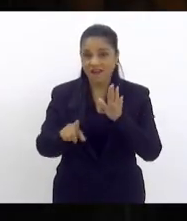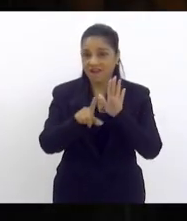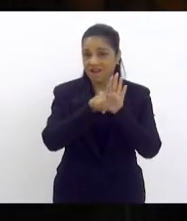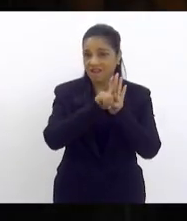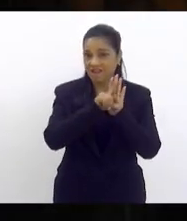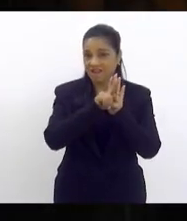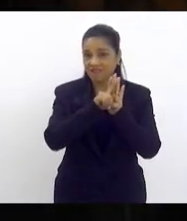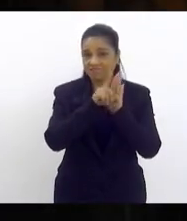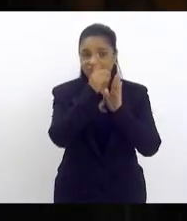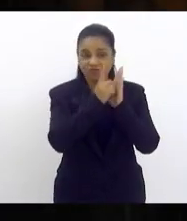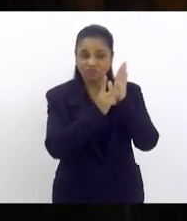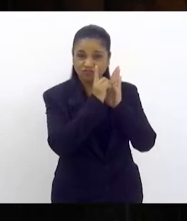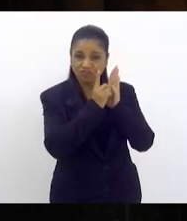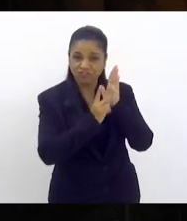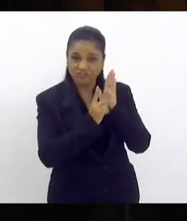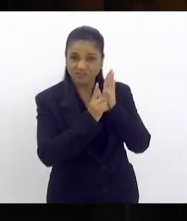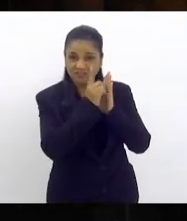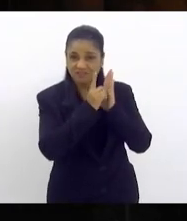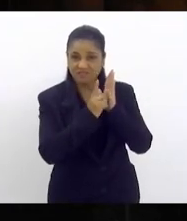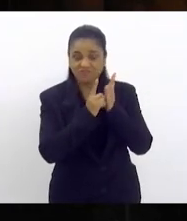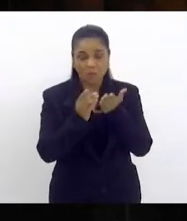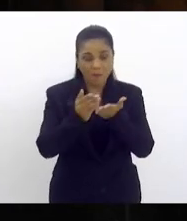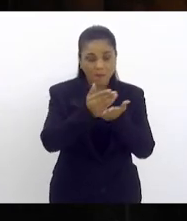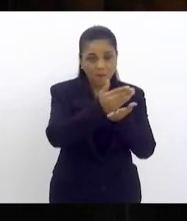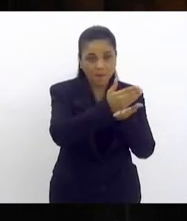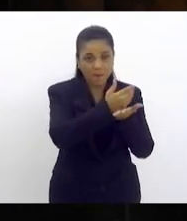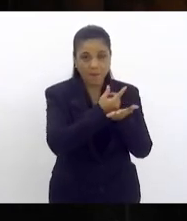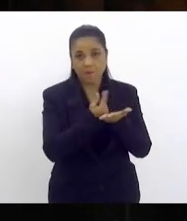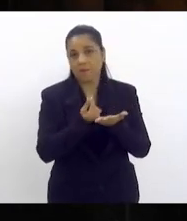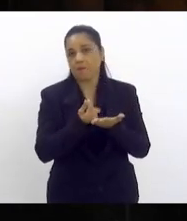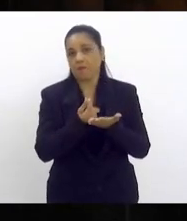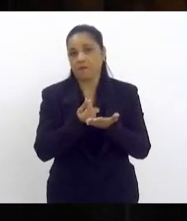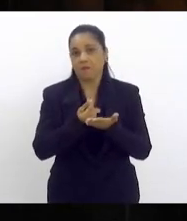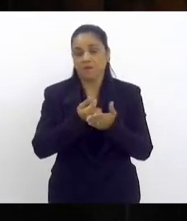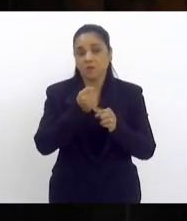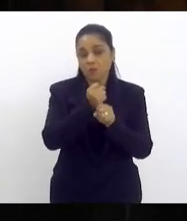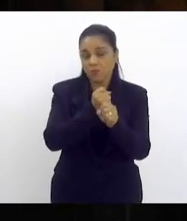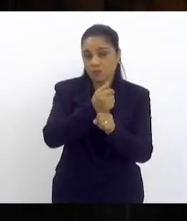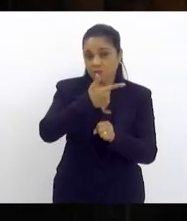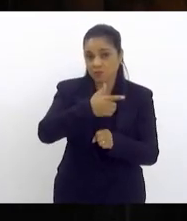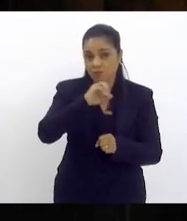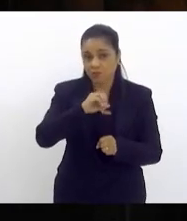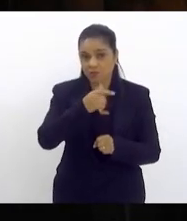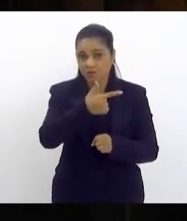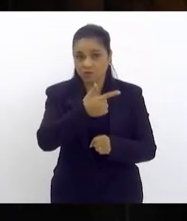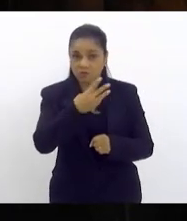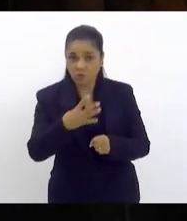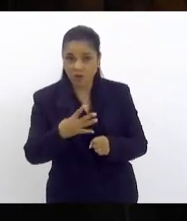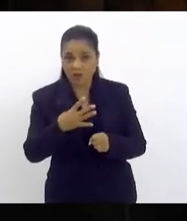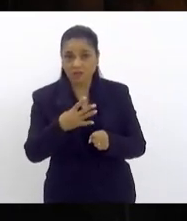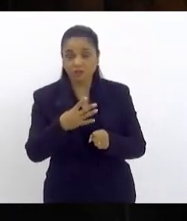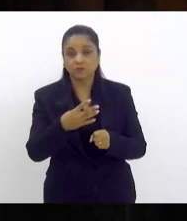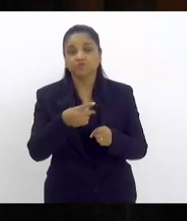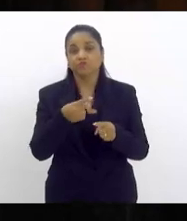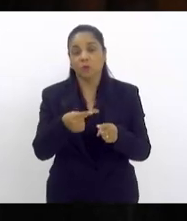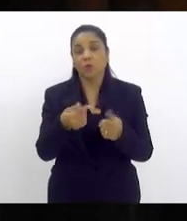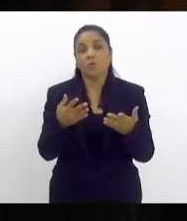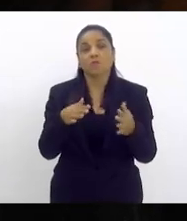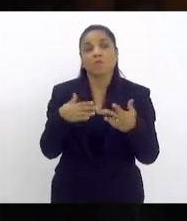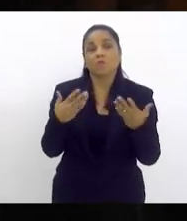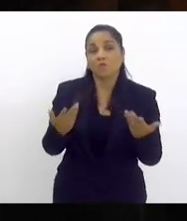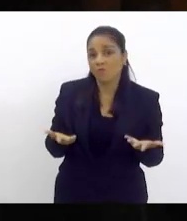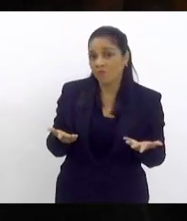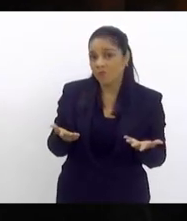de diretrizes orçamentárias para 2024. Essa é uma peça orçamentária sobre a qual